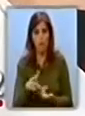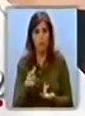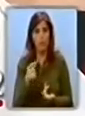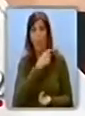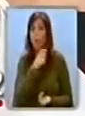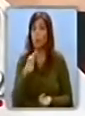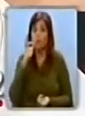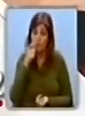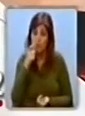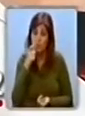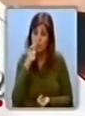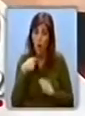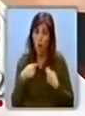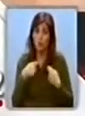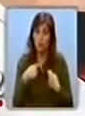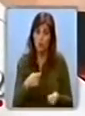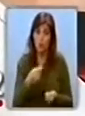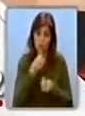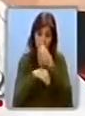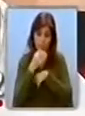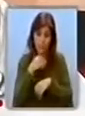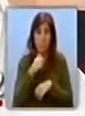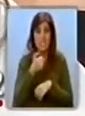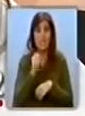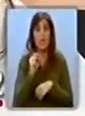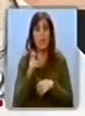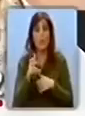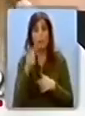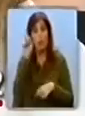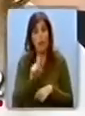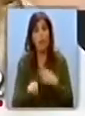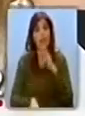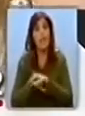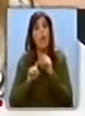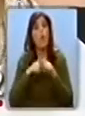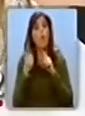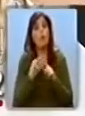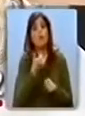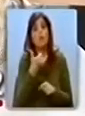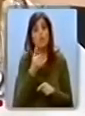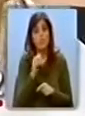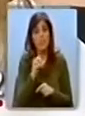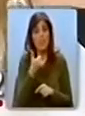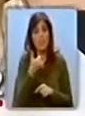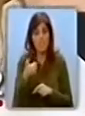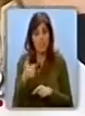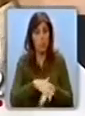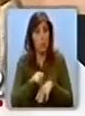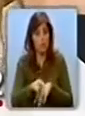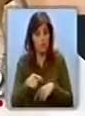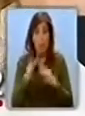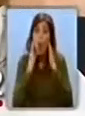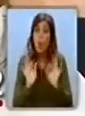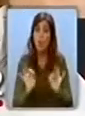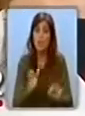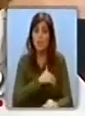a consumir até 5 gramas por dia até 2025. Daí terem que ser tomadas medidas de saúde pública para reduzir